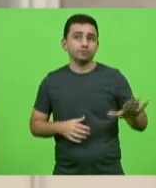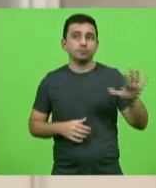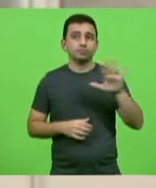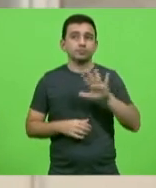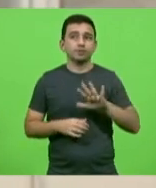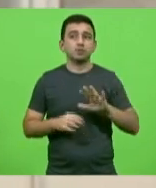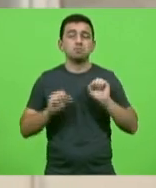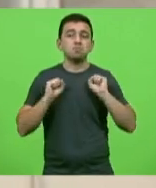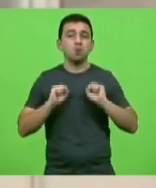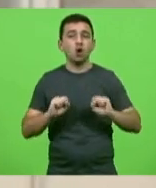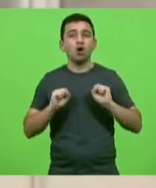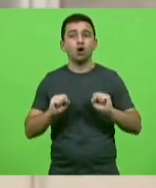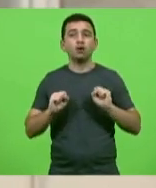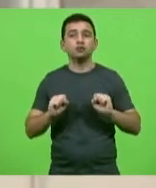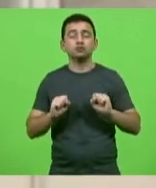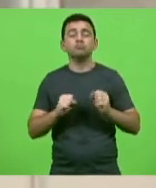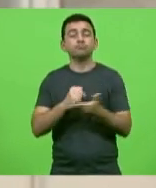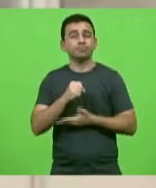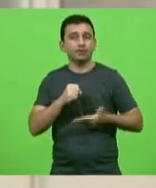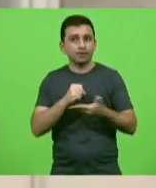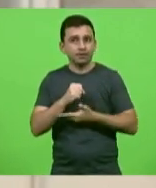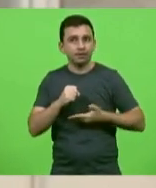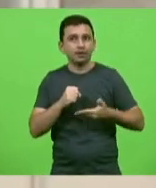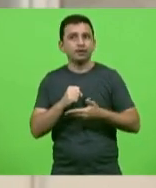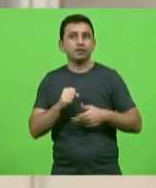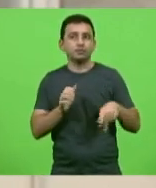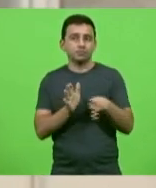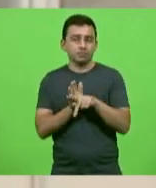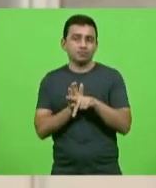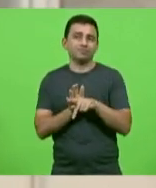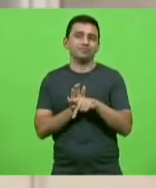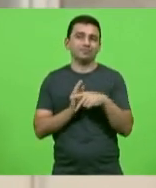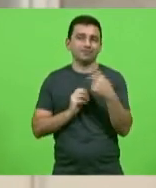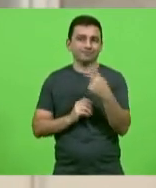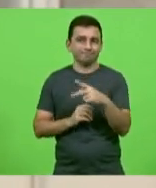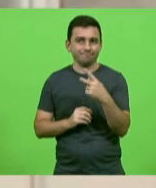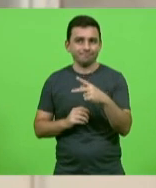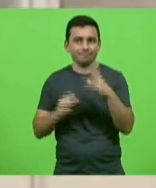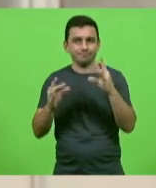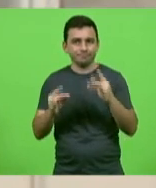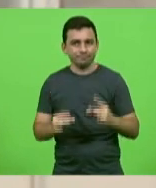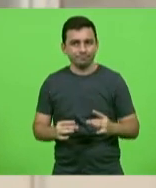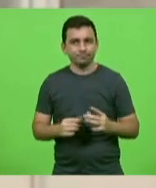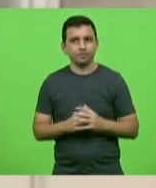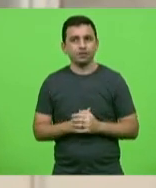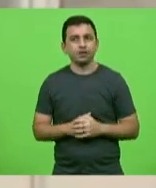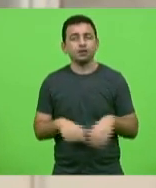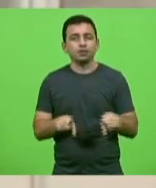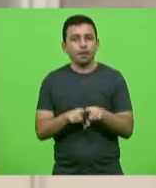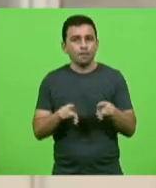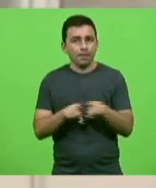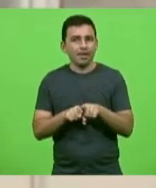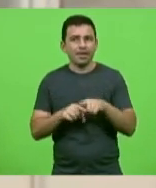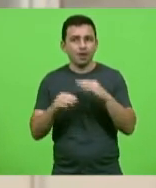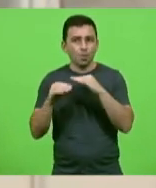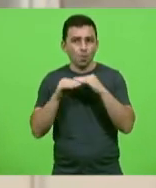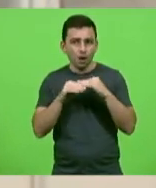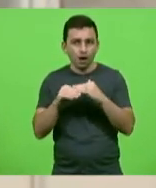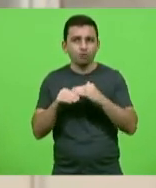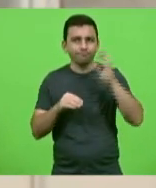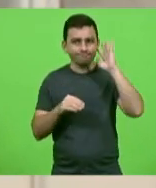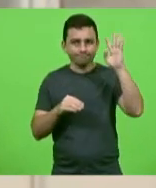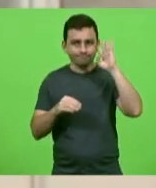que pudesse servir de fundamento para tal prescrição e na mesma linha de